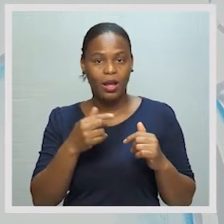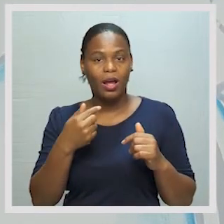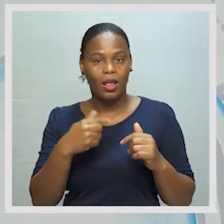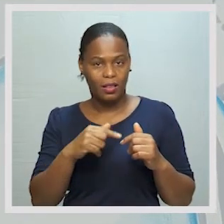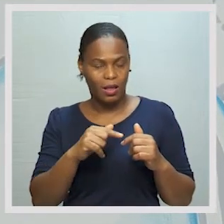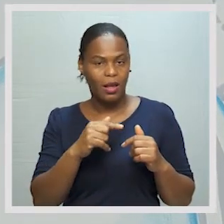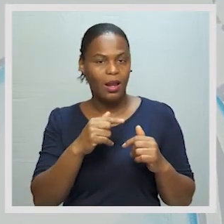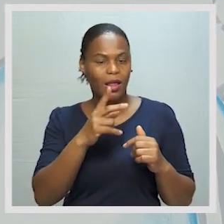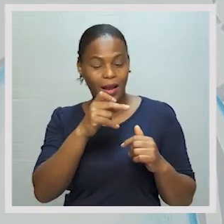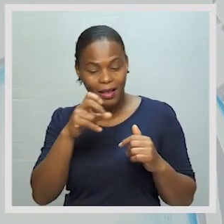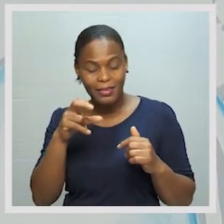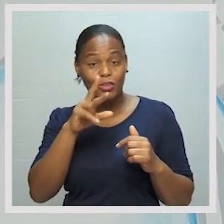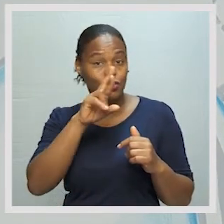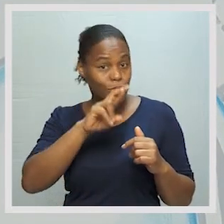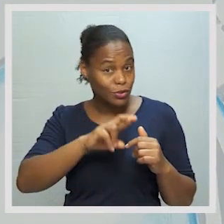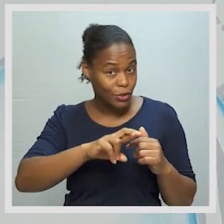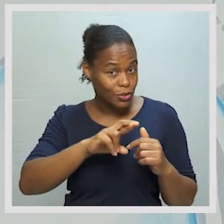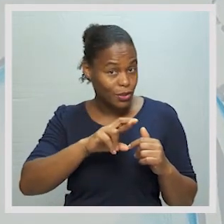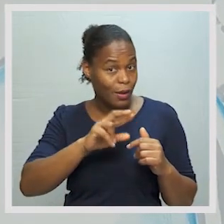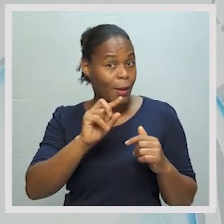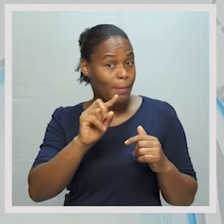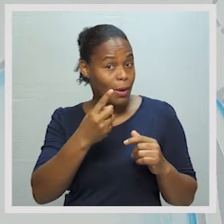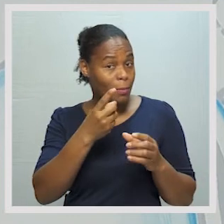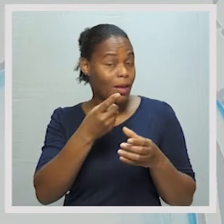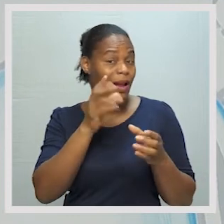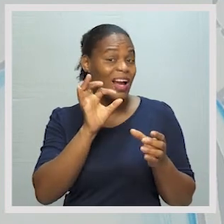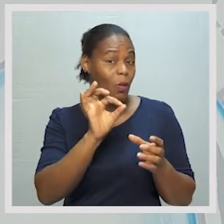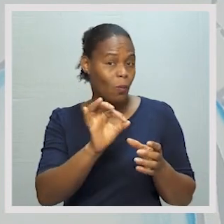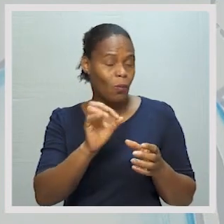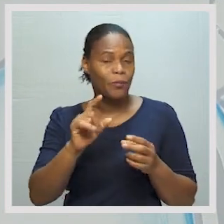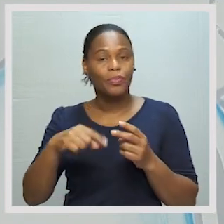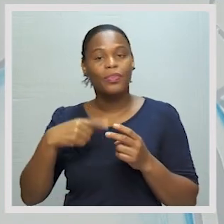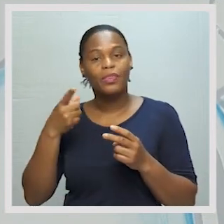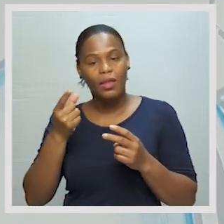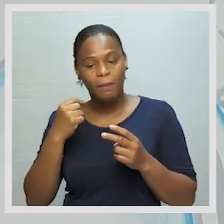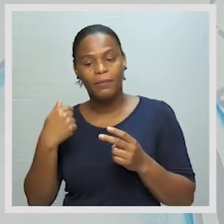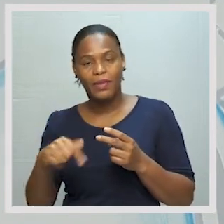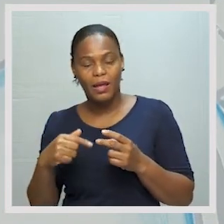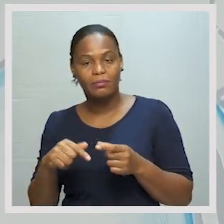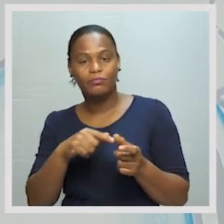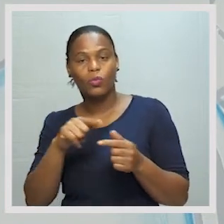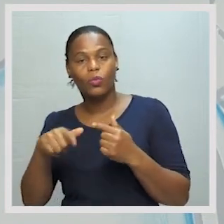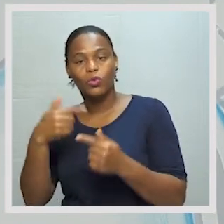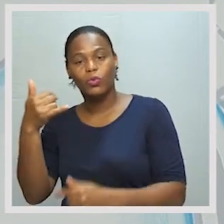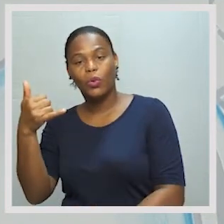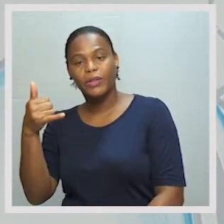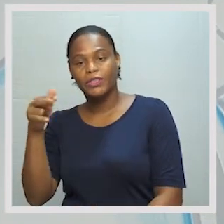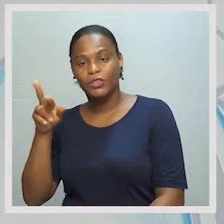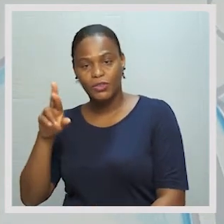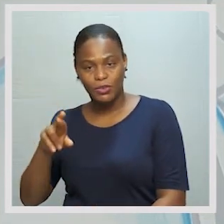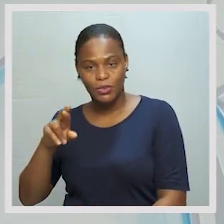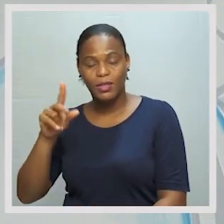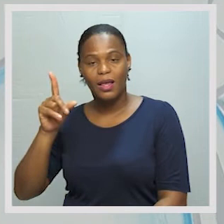a variável x, que é do primeiro grau, e também o termo